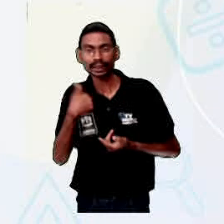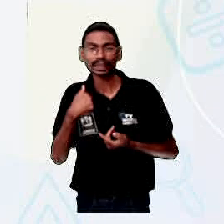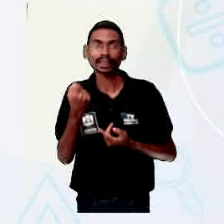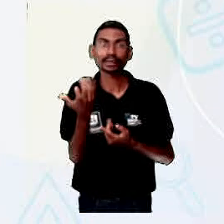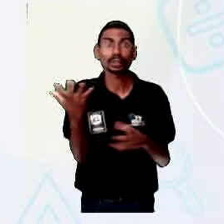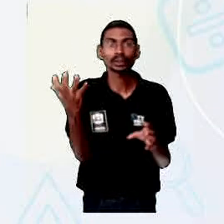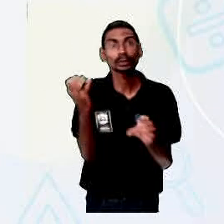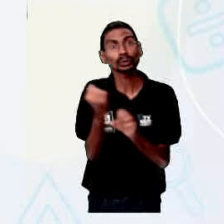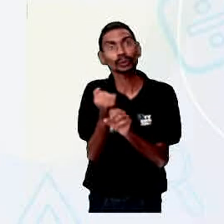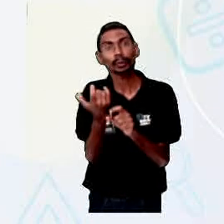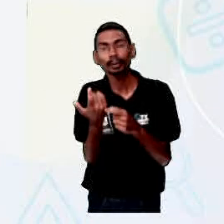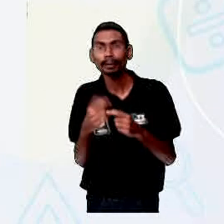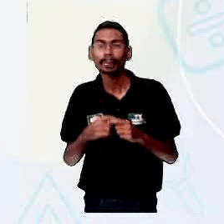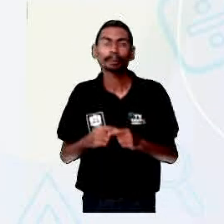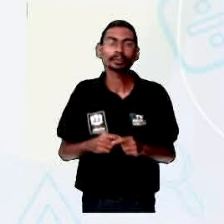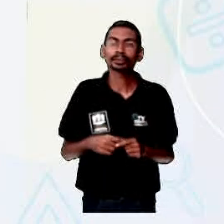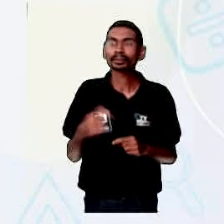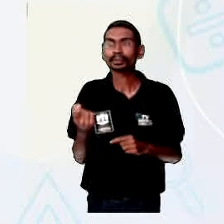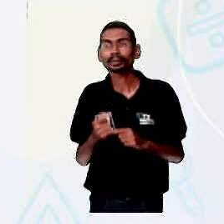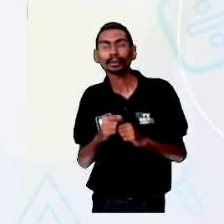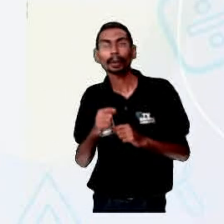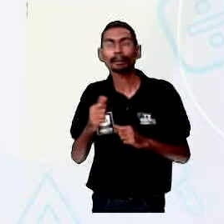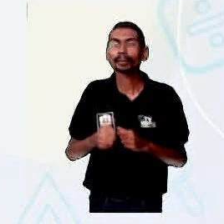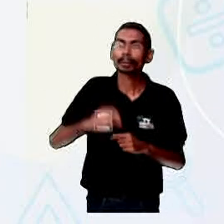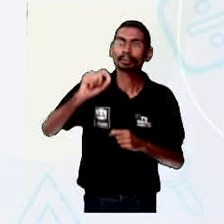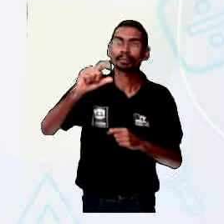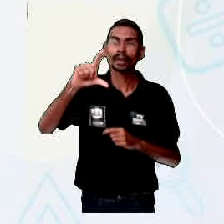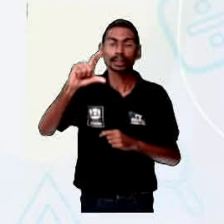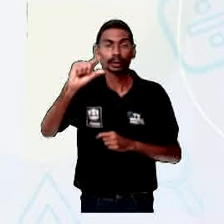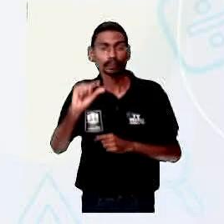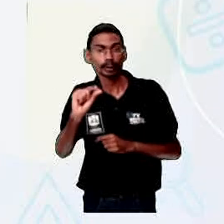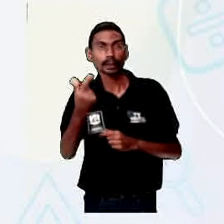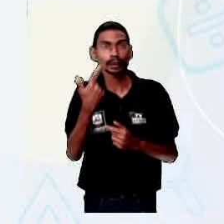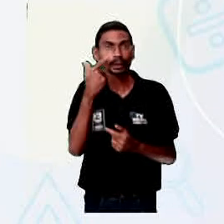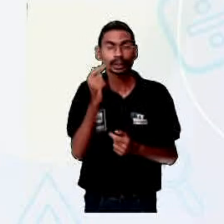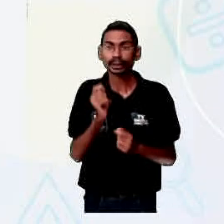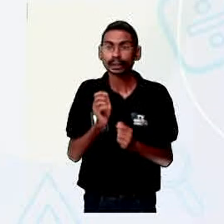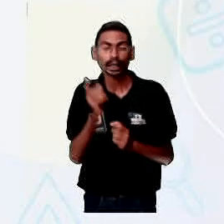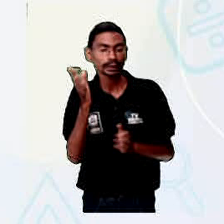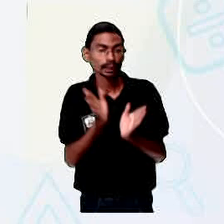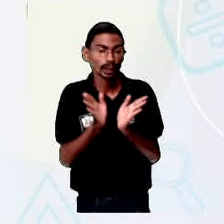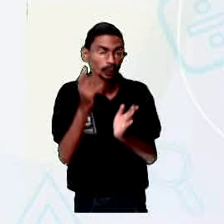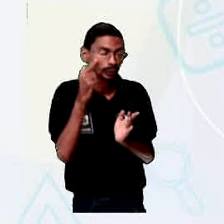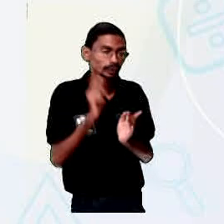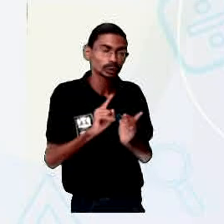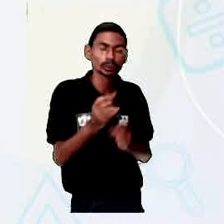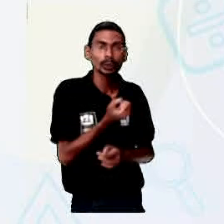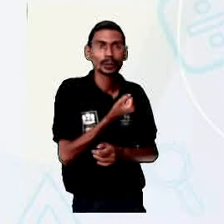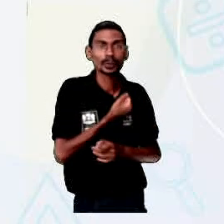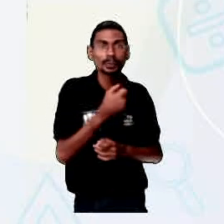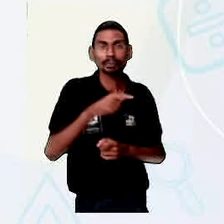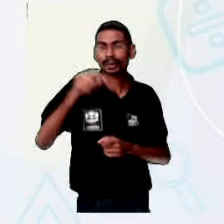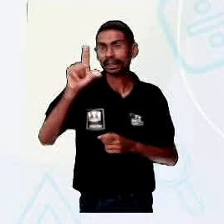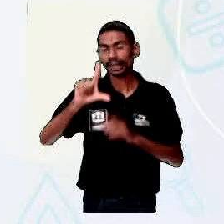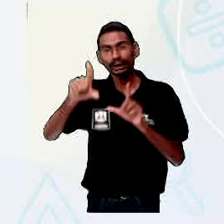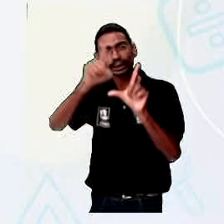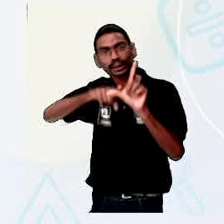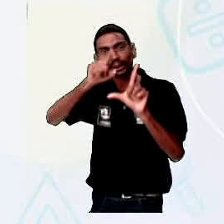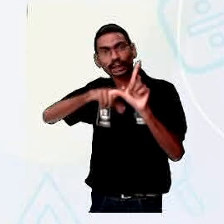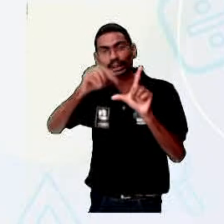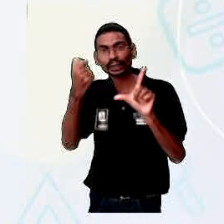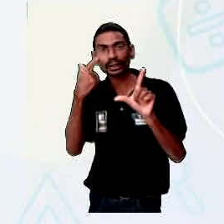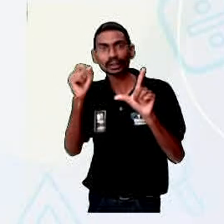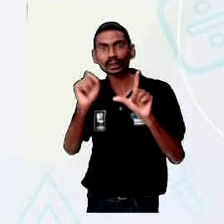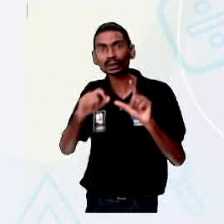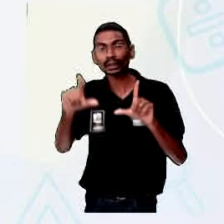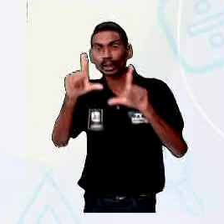mais quanto para menos, e associando os números às letras. E aqui a gente tem um quadrinho mostrando qual